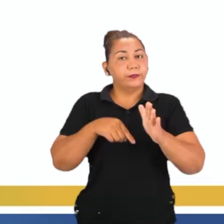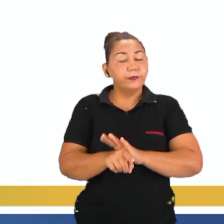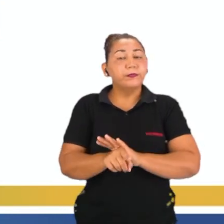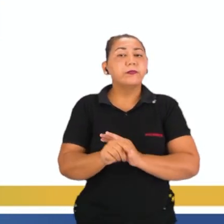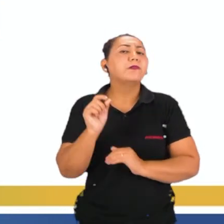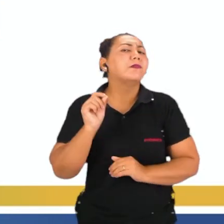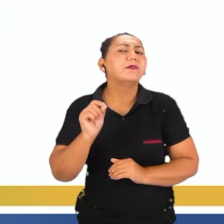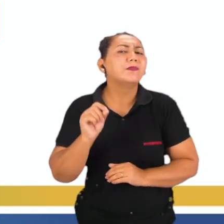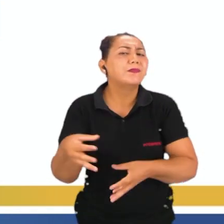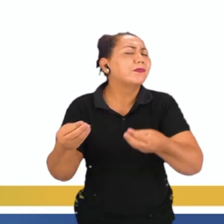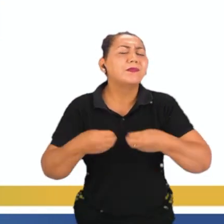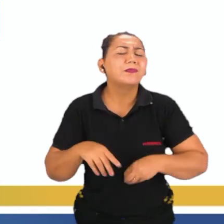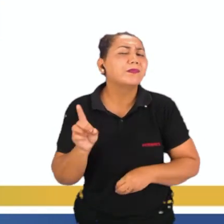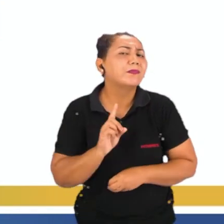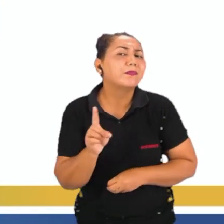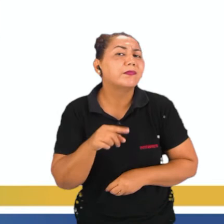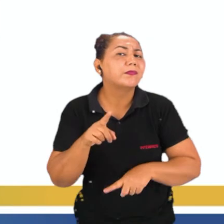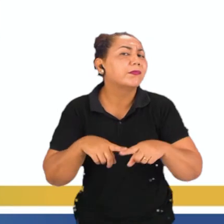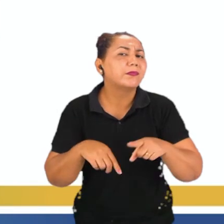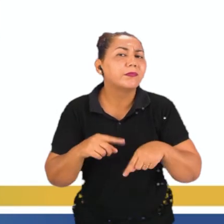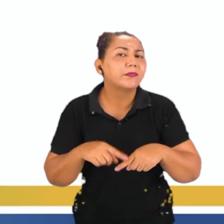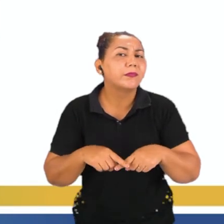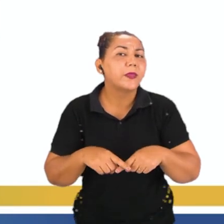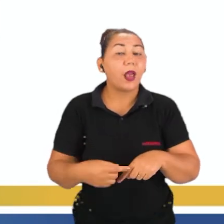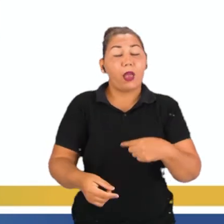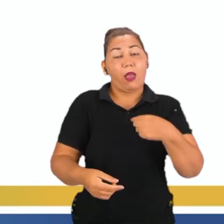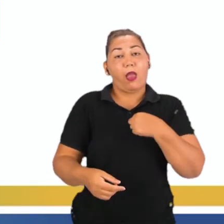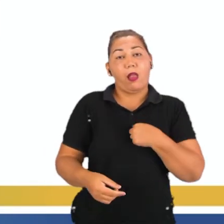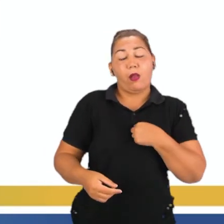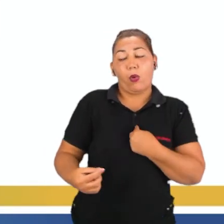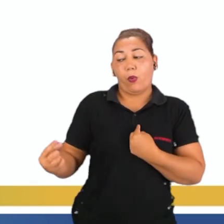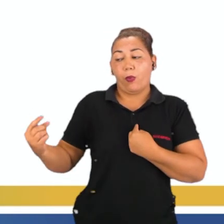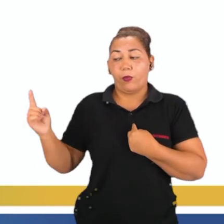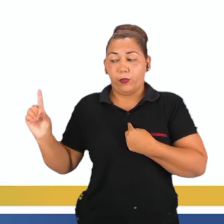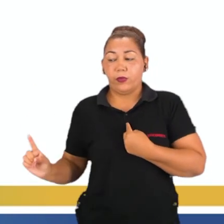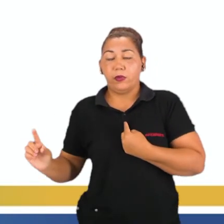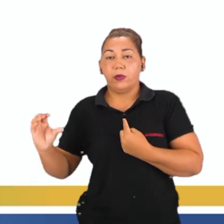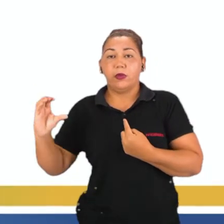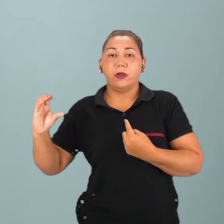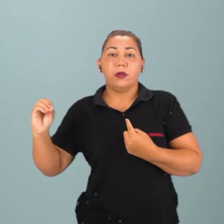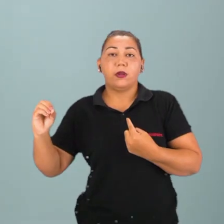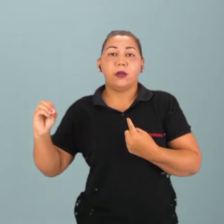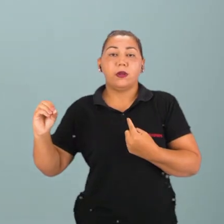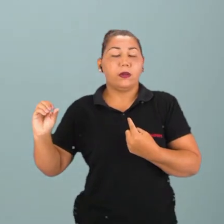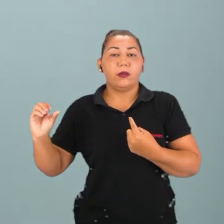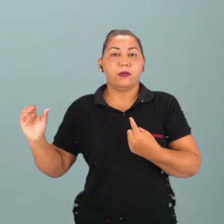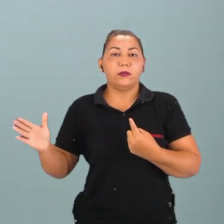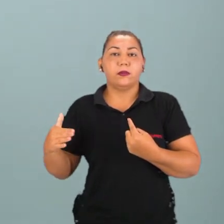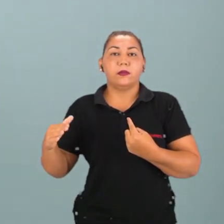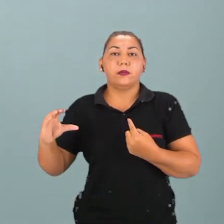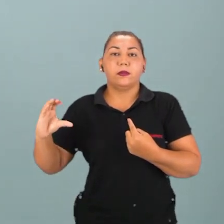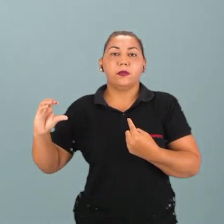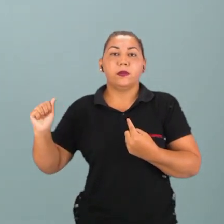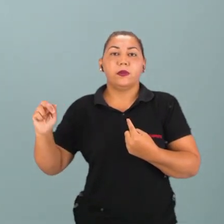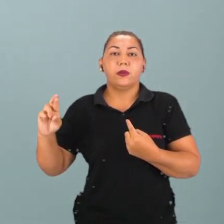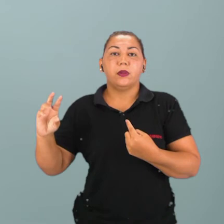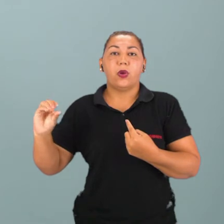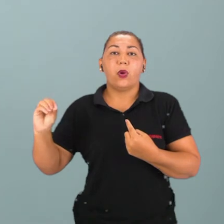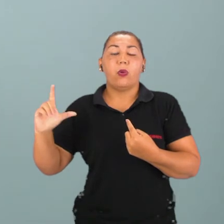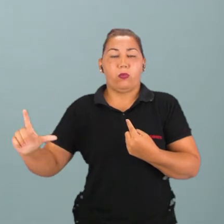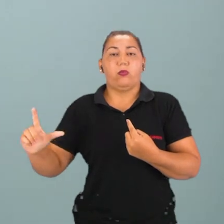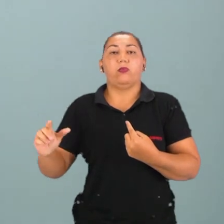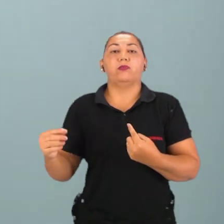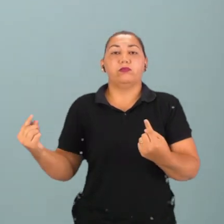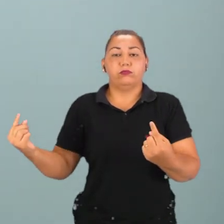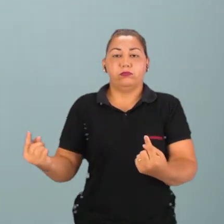não recebeu as mercadorias? Eu e Carol. Vejam que agora nós já vimos sujeito simples